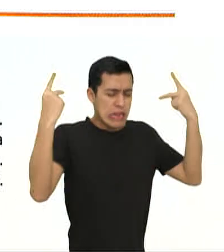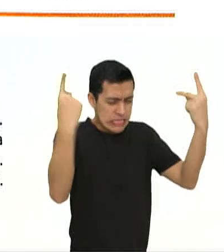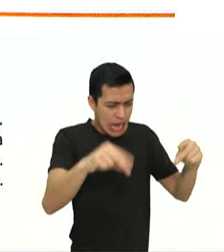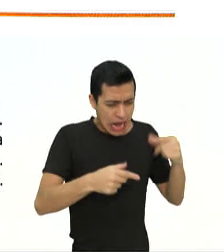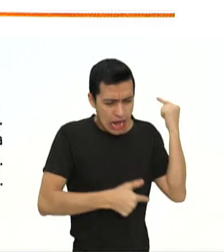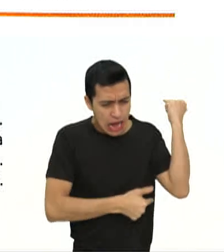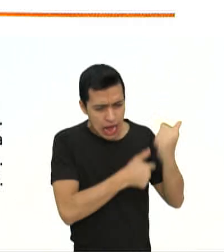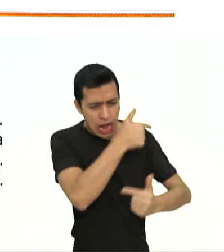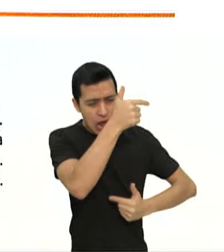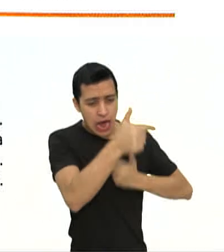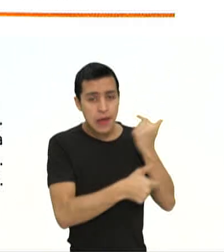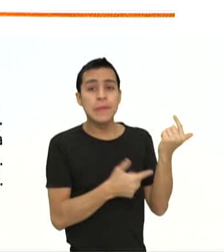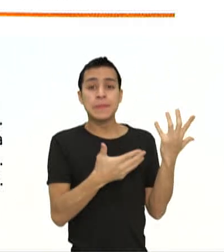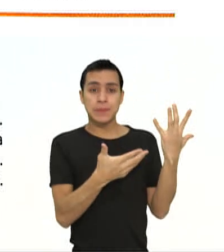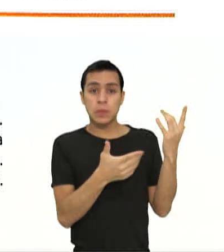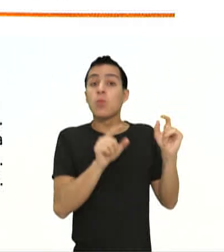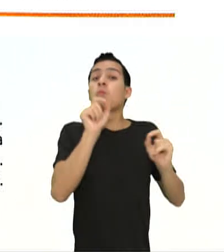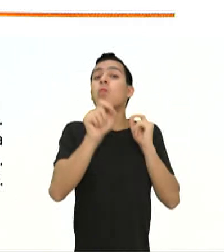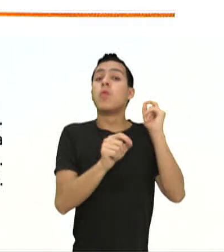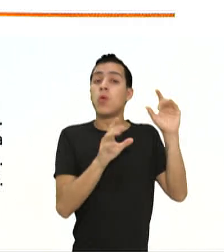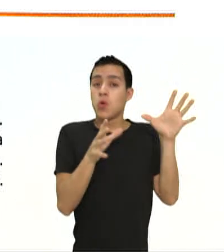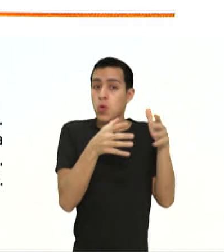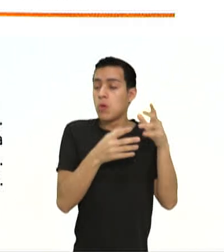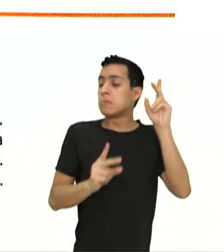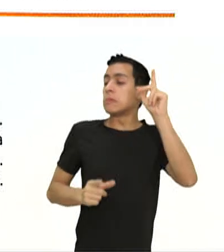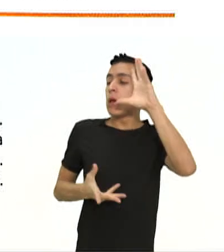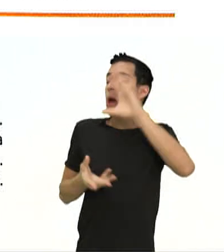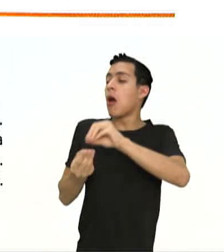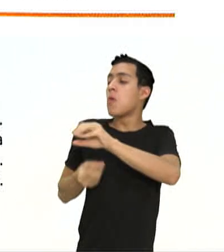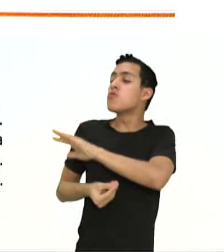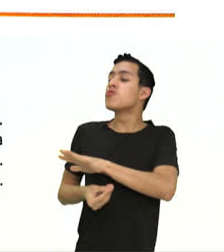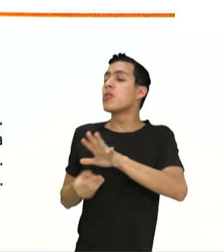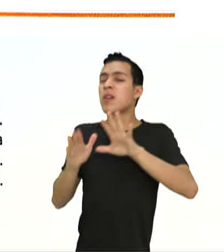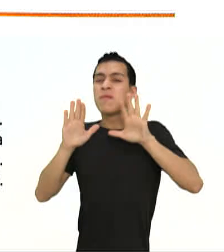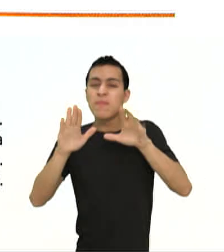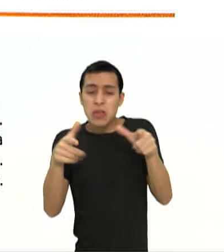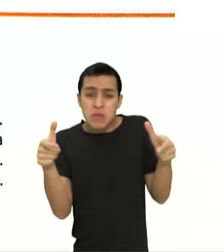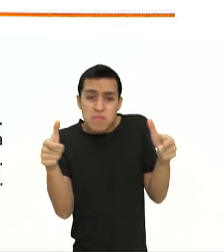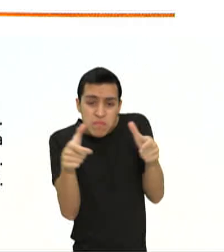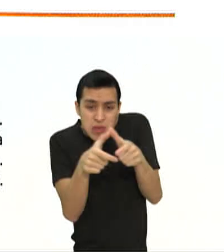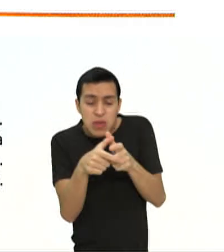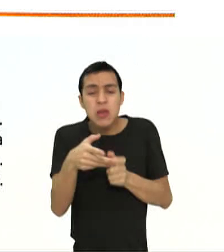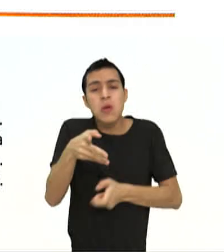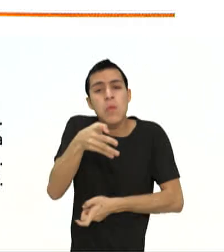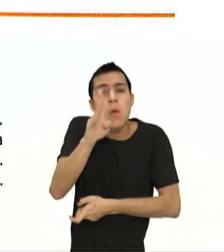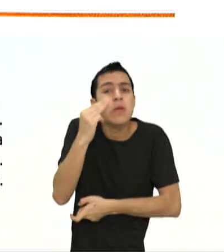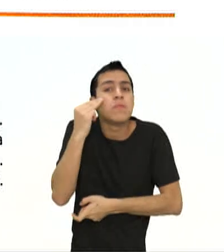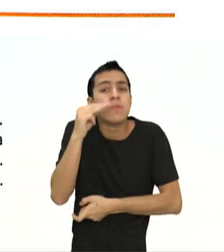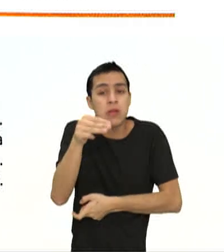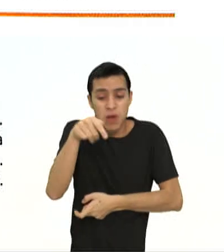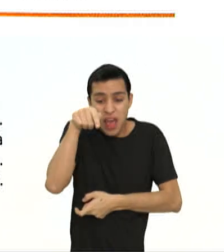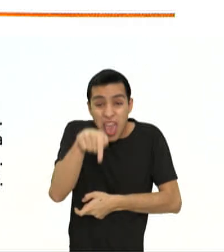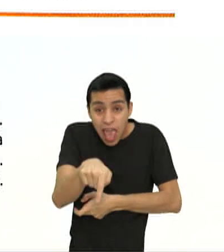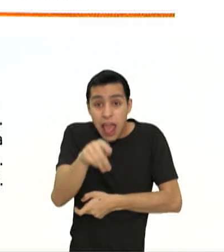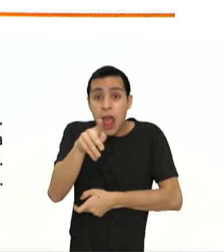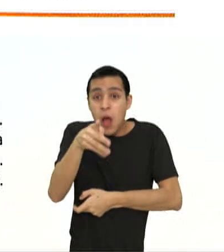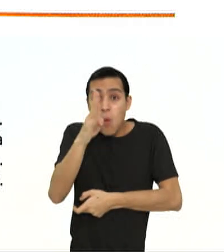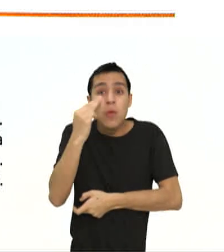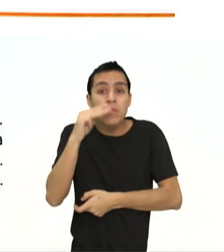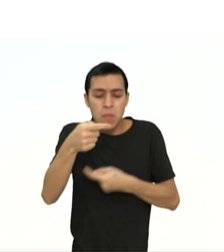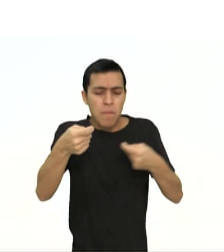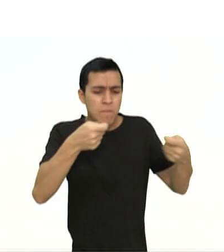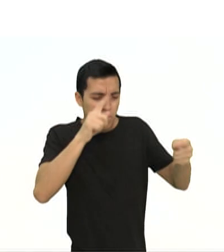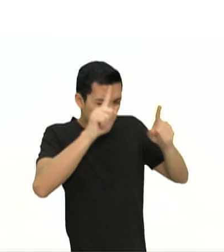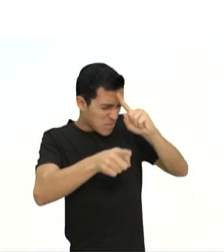né, do que os espanhóis entendiam, mas uma minoria, 4 milhões apenas, é que mandavam aqui na